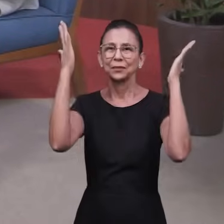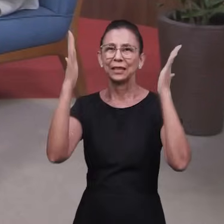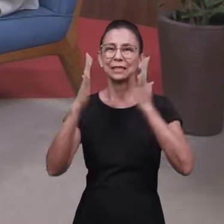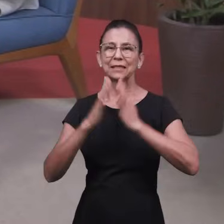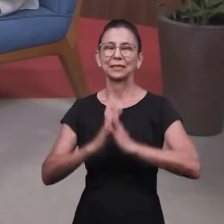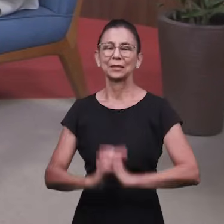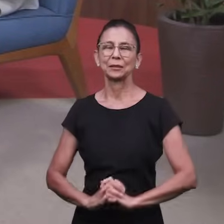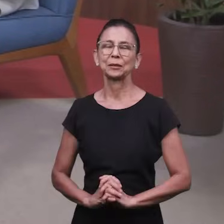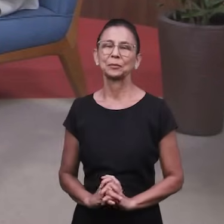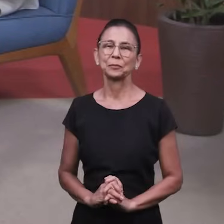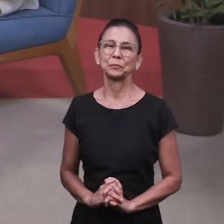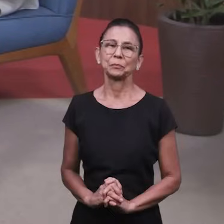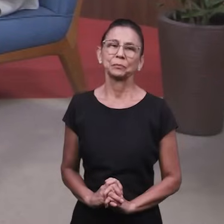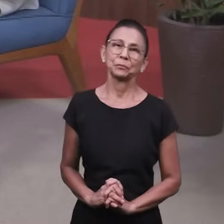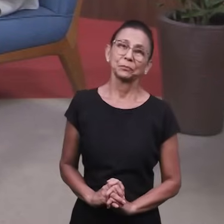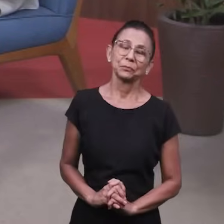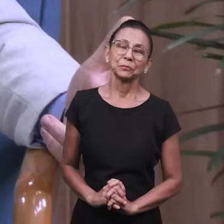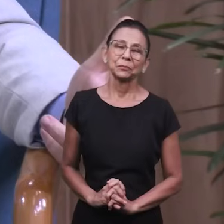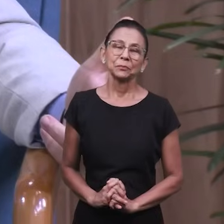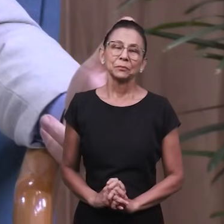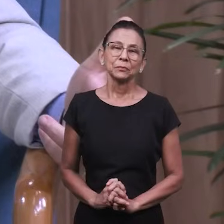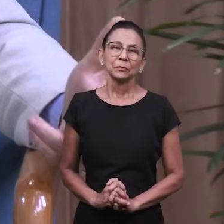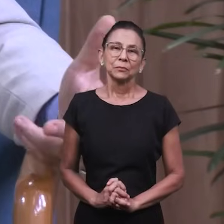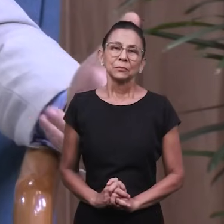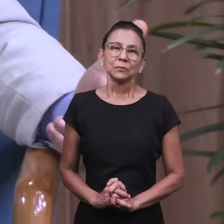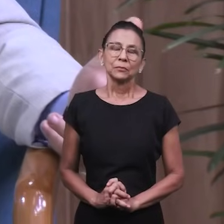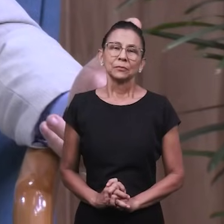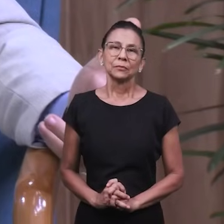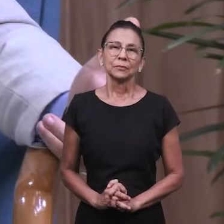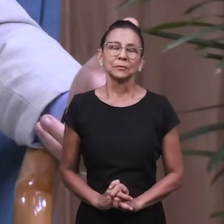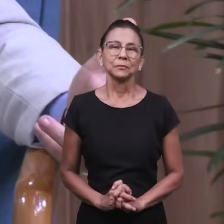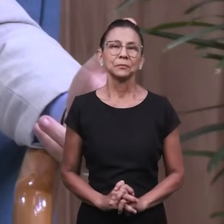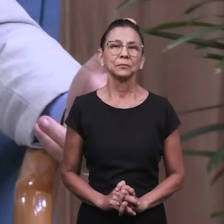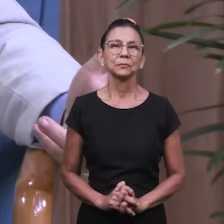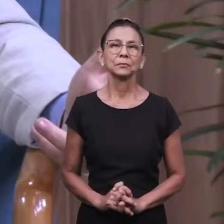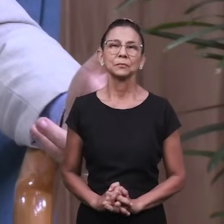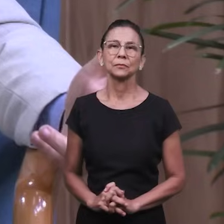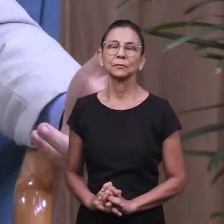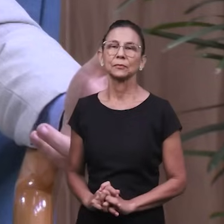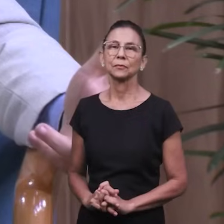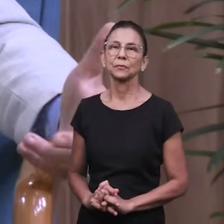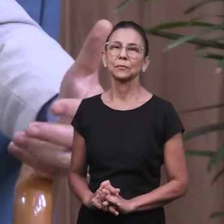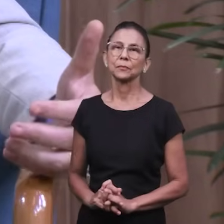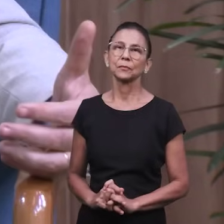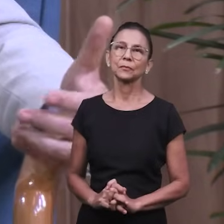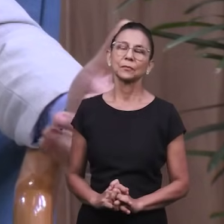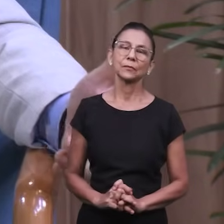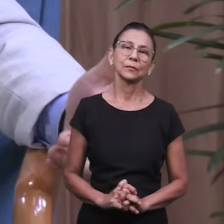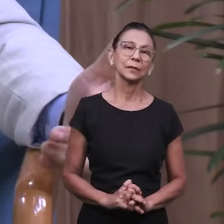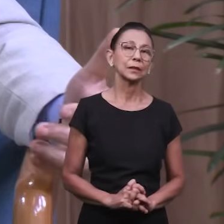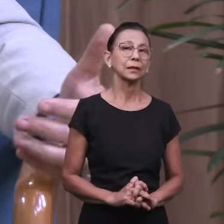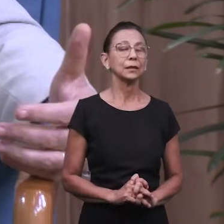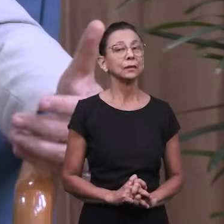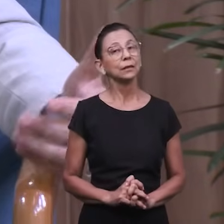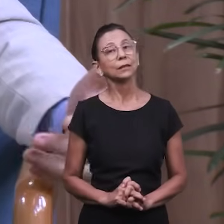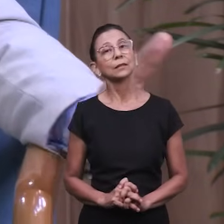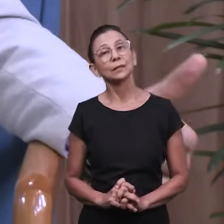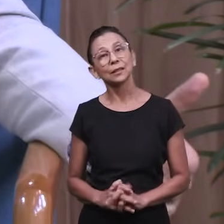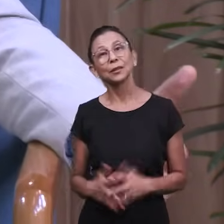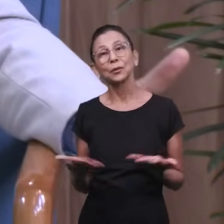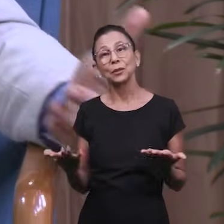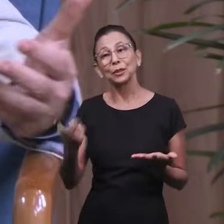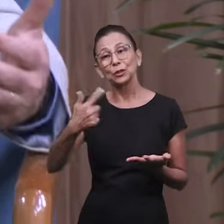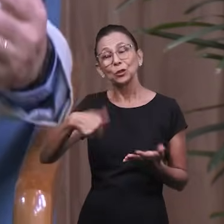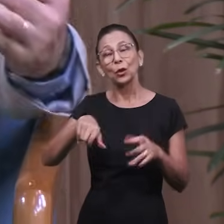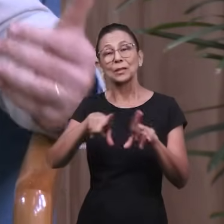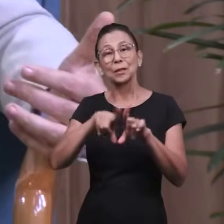festa. Exatamente. Então, a gente vê isso profeticamente na pessoa de Jesus, na realidade da igreja, que toda a nossa